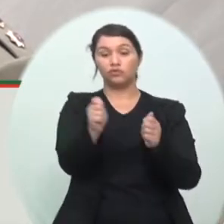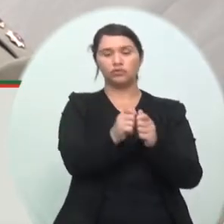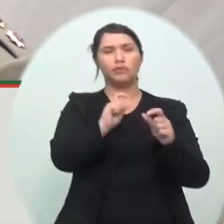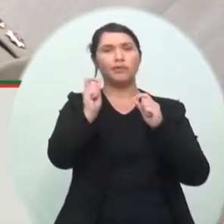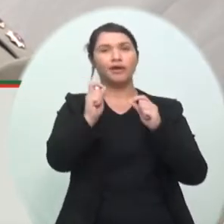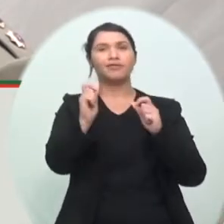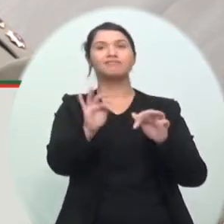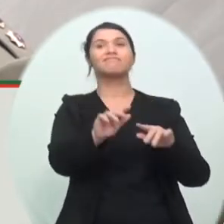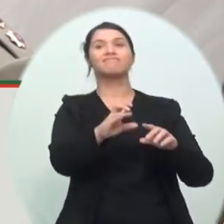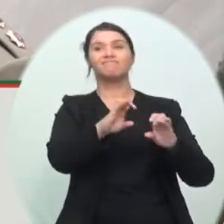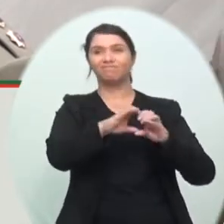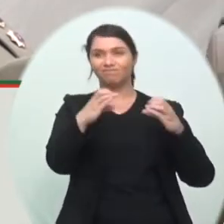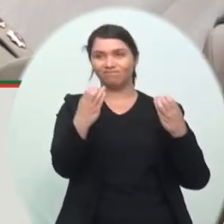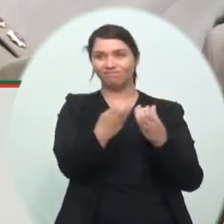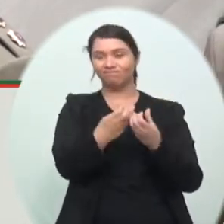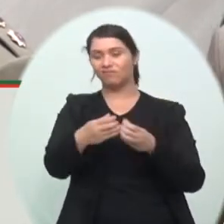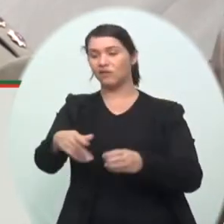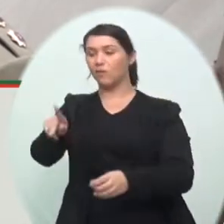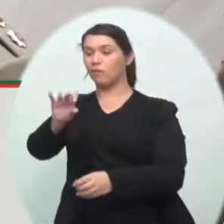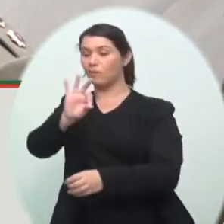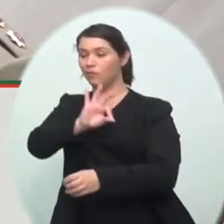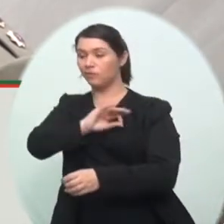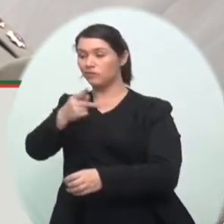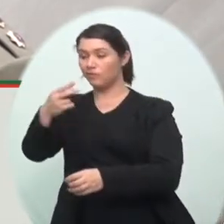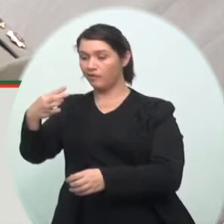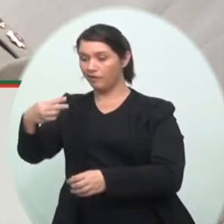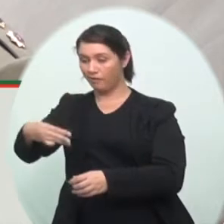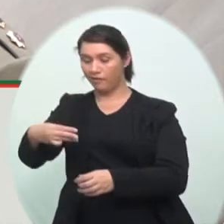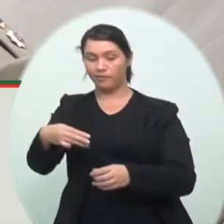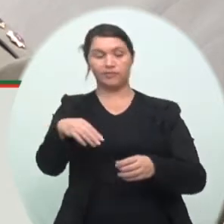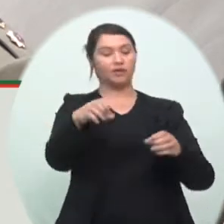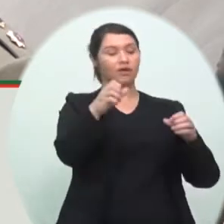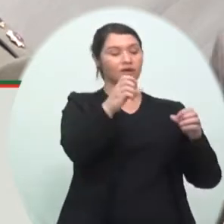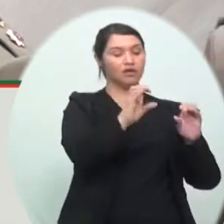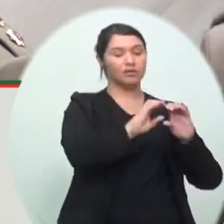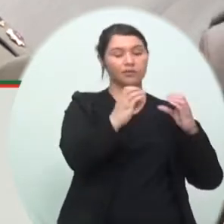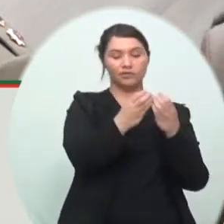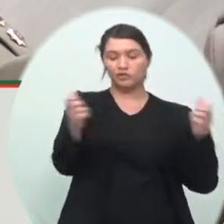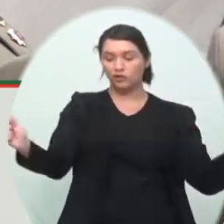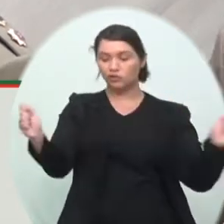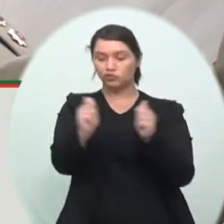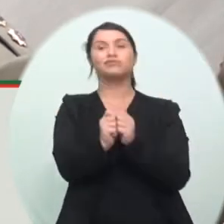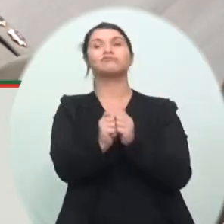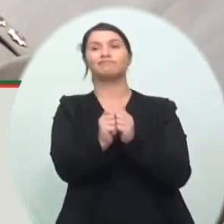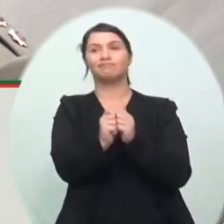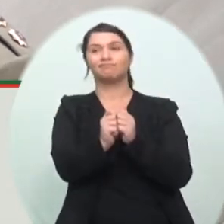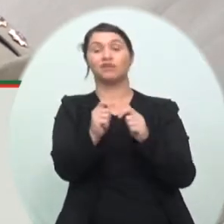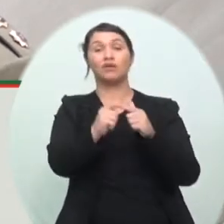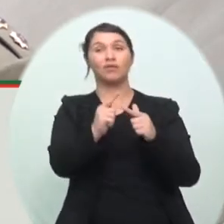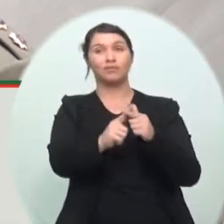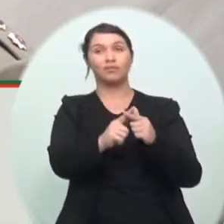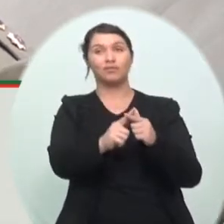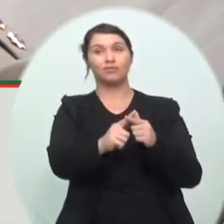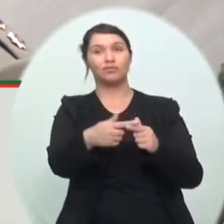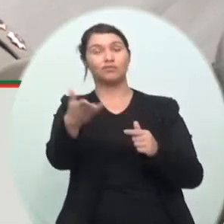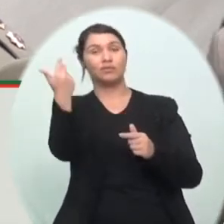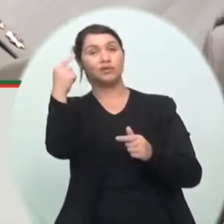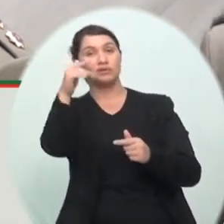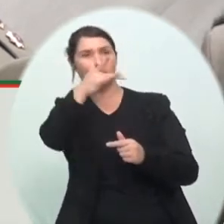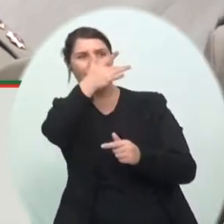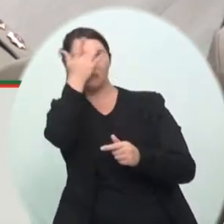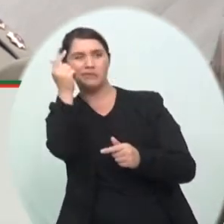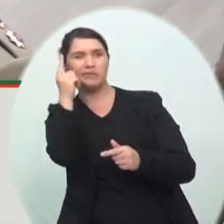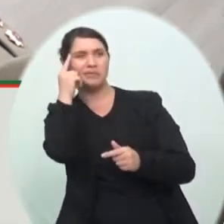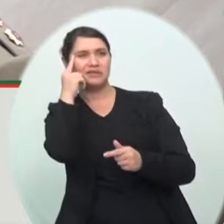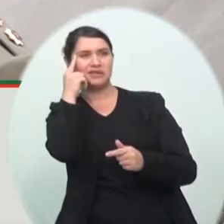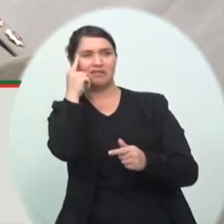para desmistificar e desconstruir aquela ideia de que a PM é truculenta, que a PM vai para a